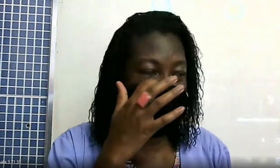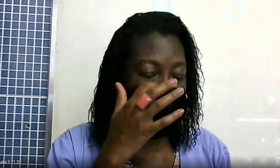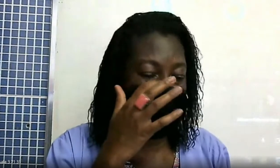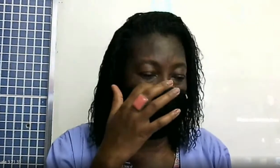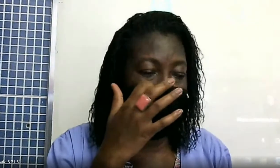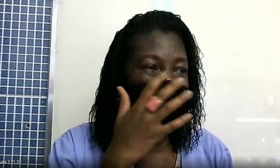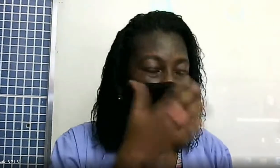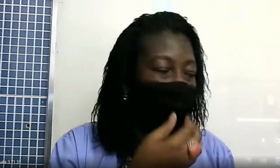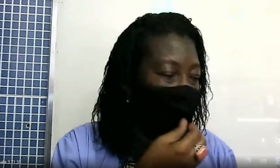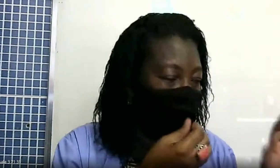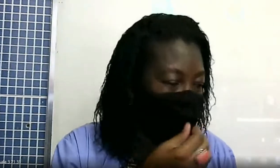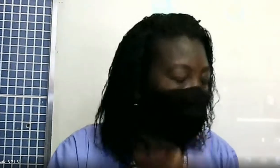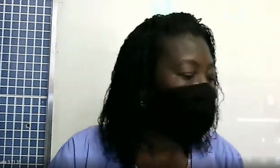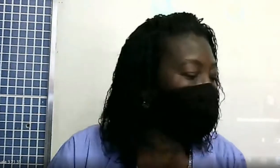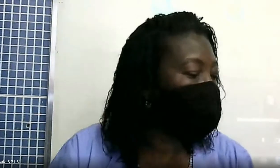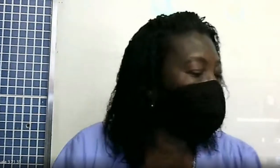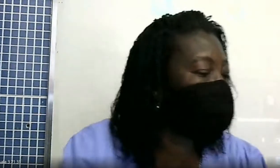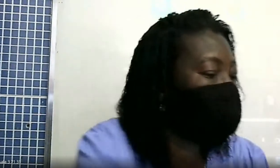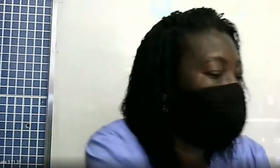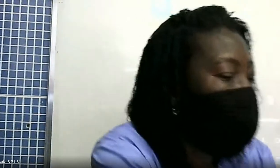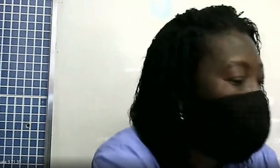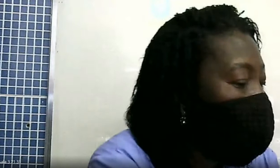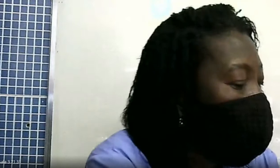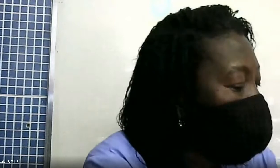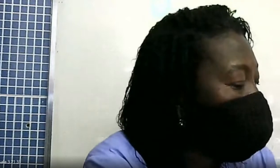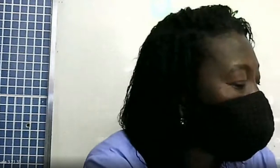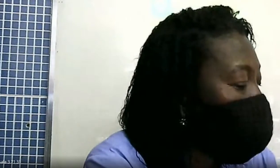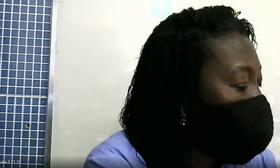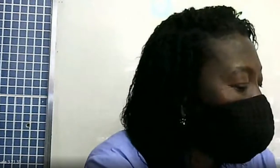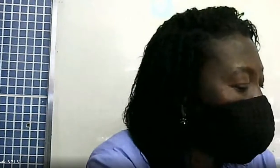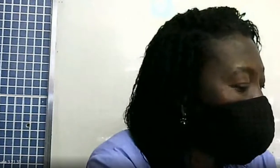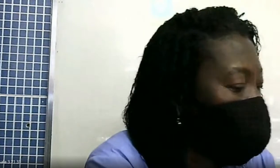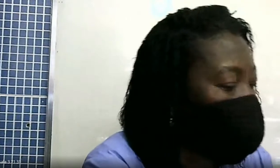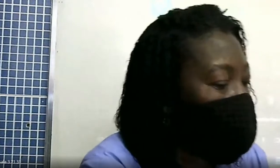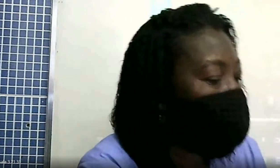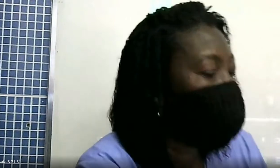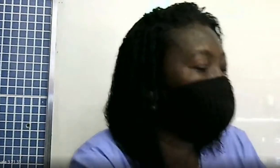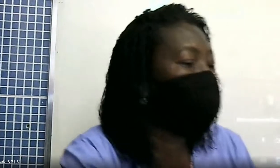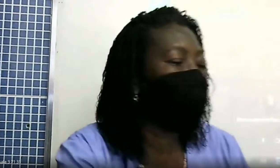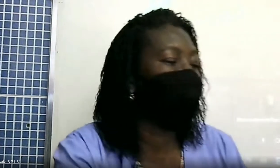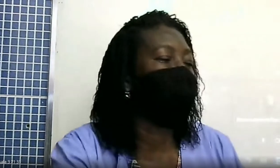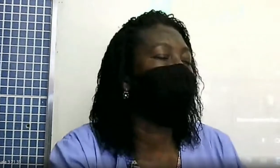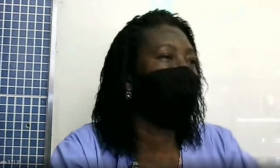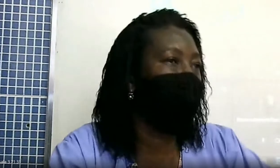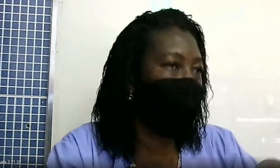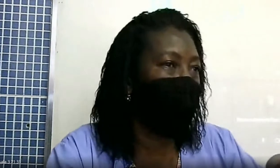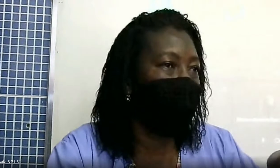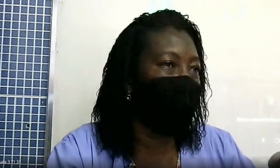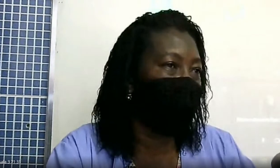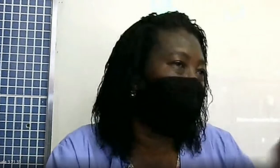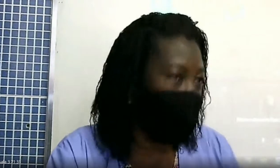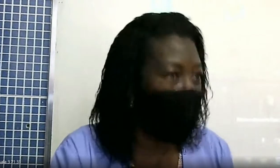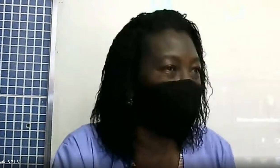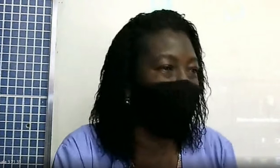estiver no finalzinho da aula, eu começo a entregar. Vou só fazer o seguinte, só vou pedir para vocês irem